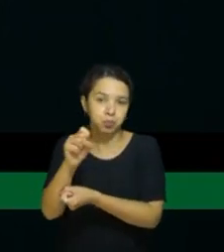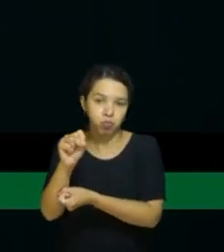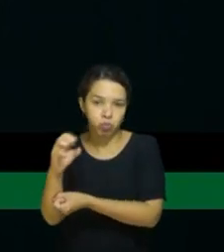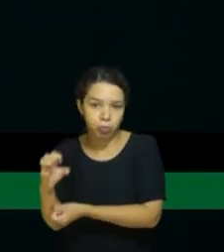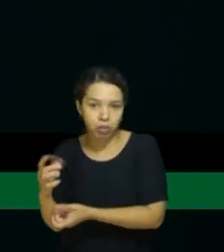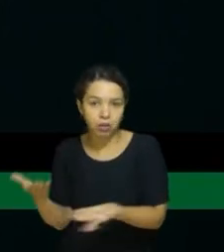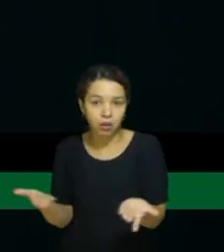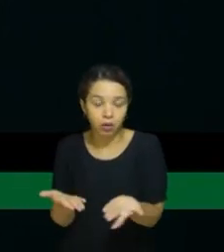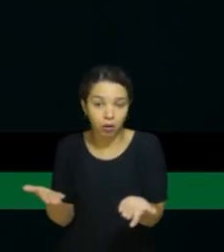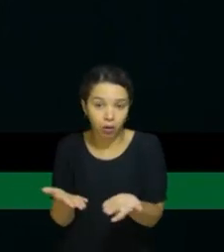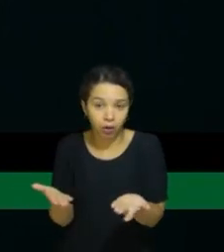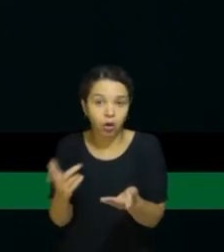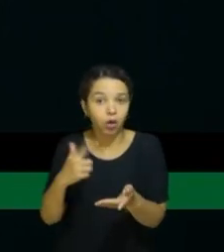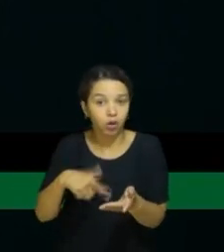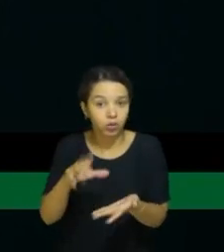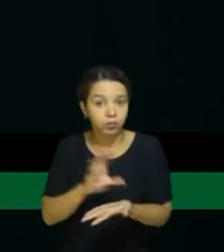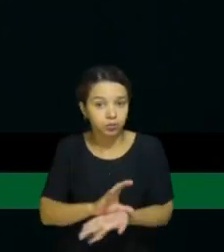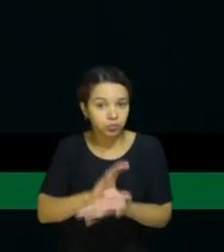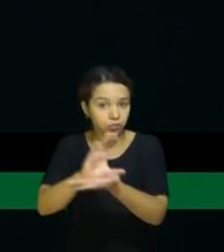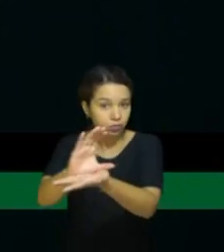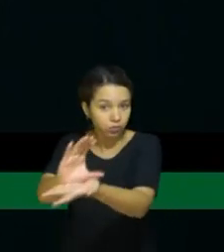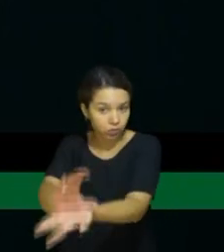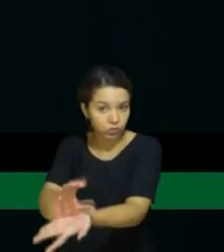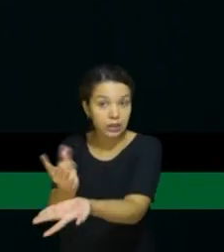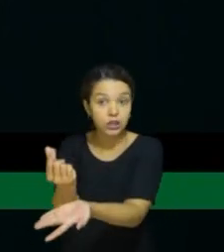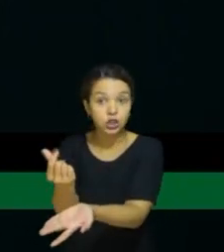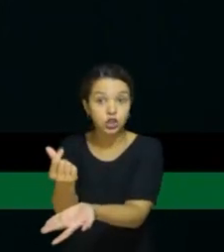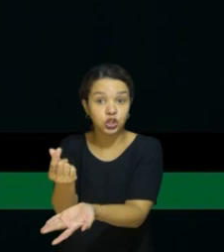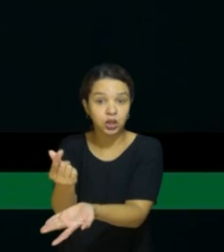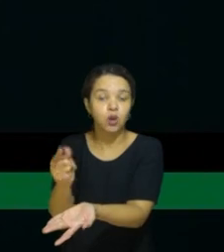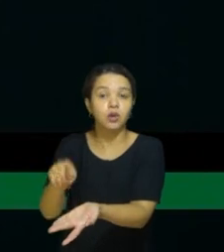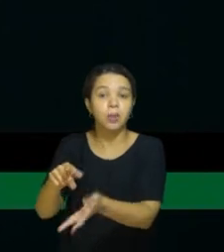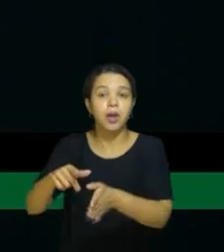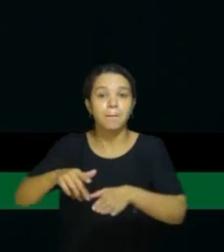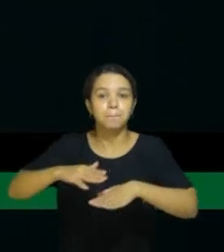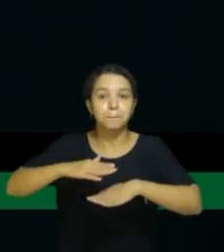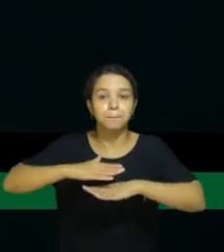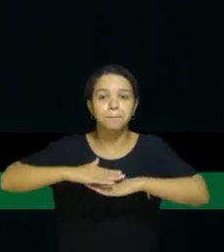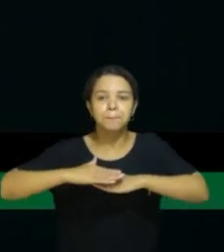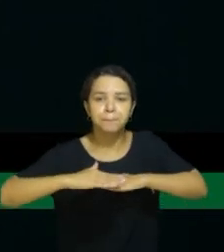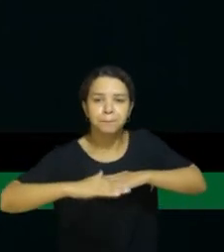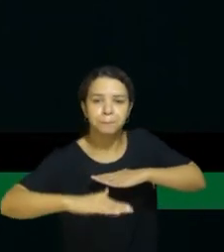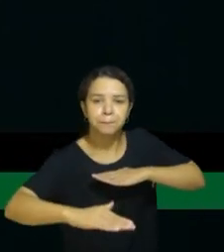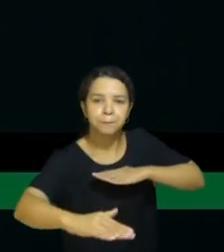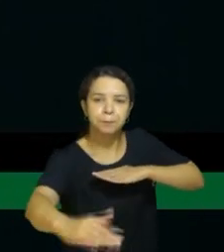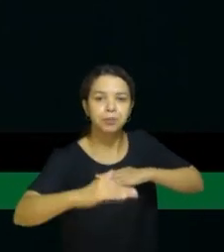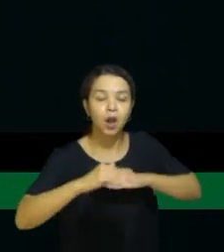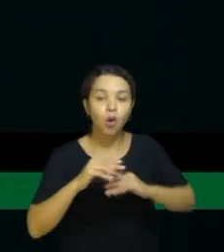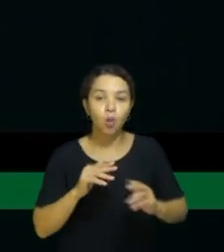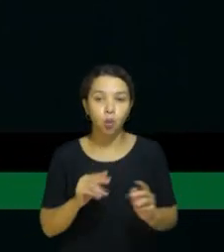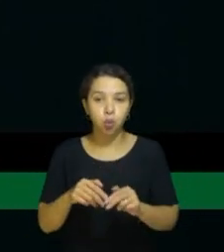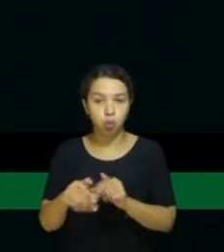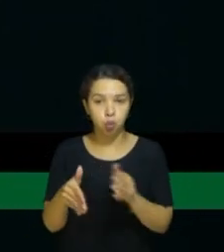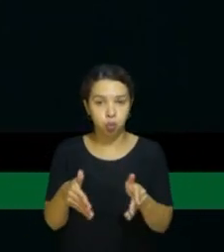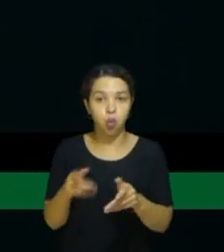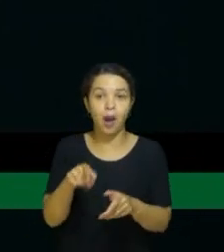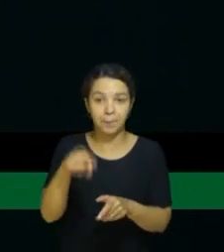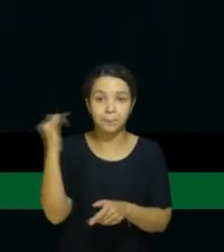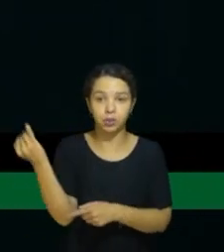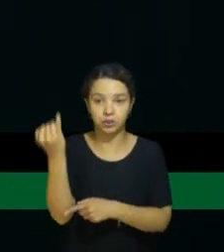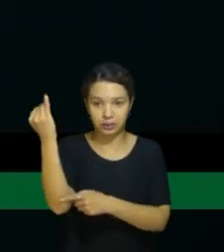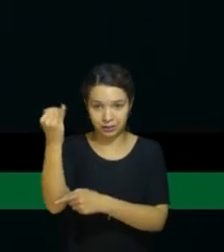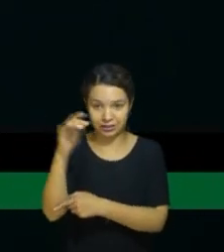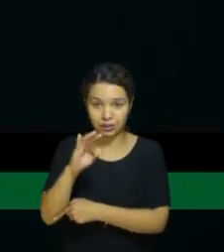agora o repasse de recursos para pavimentação de ruas importantes na região da Tatu tibas na Itupava